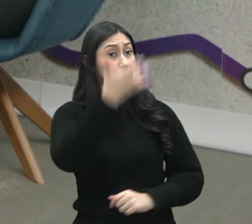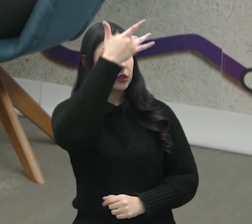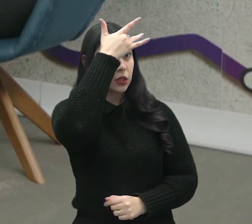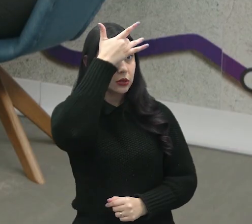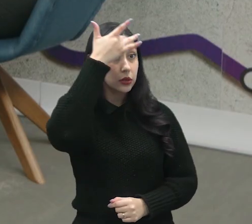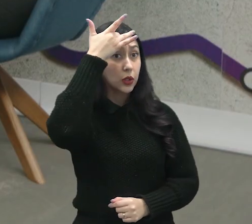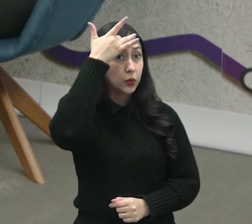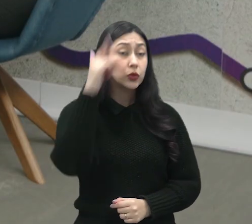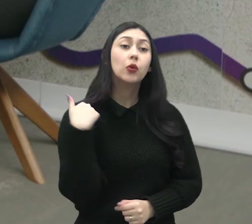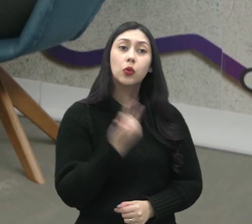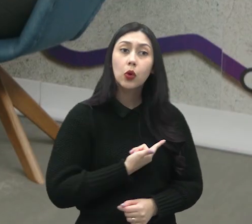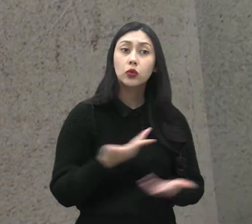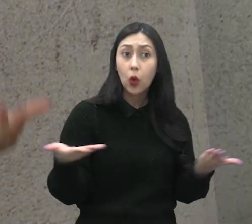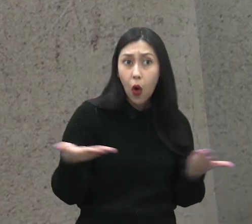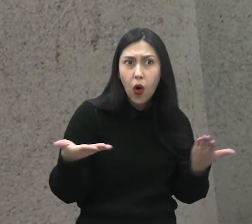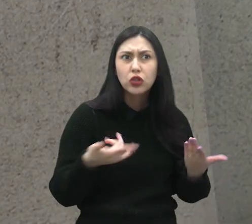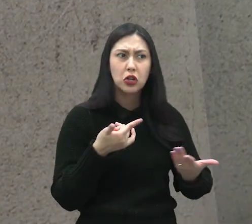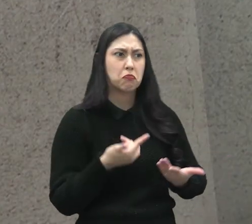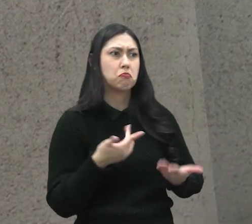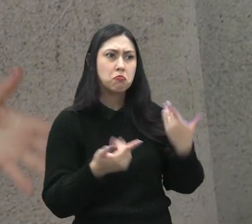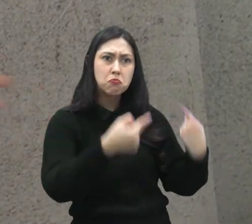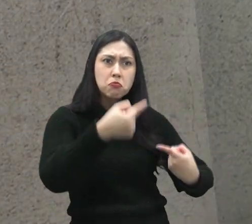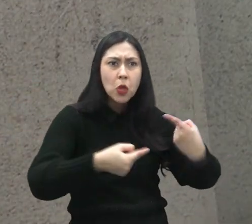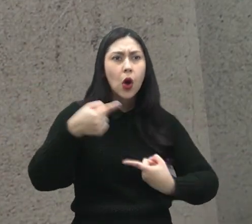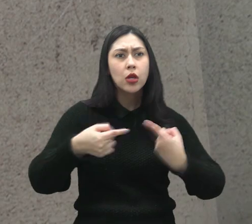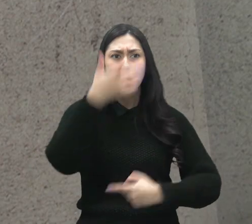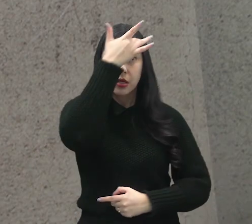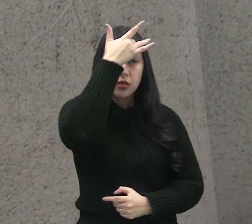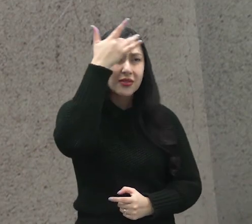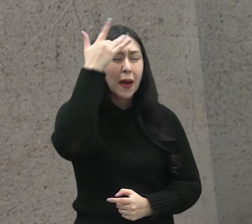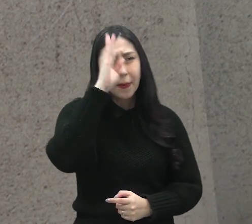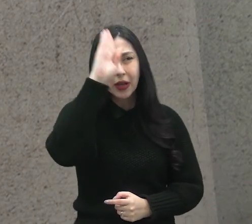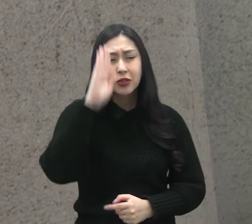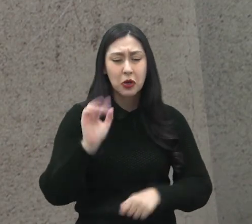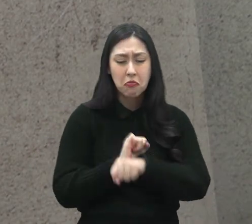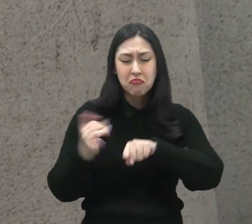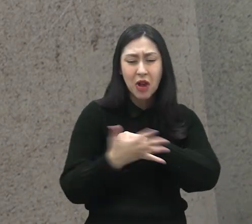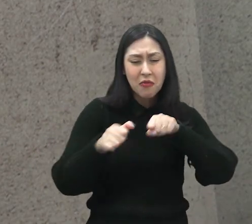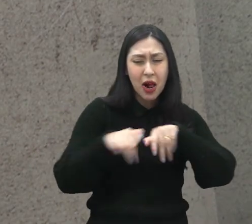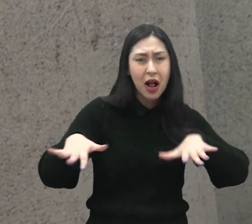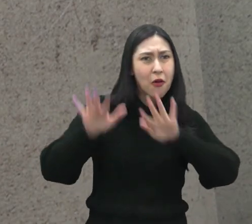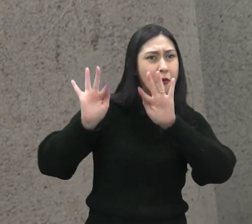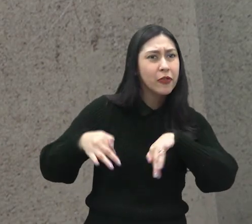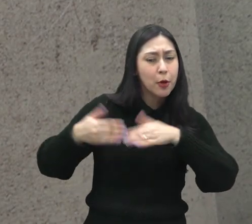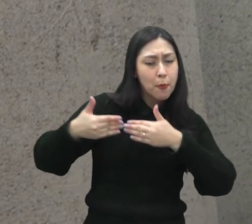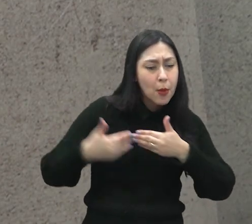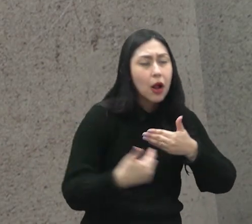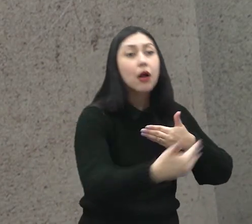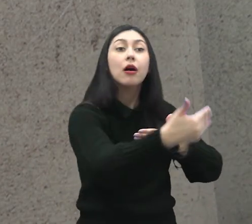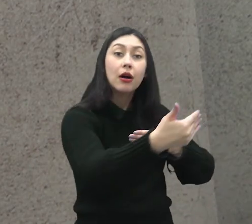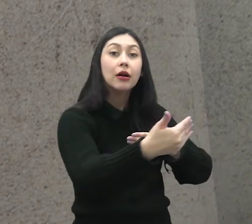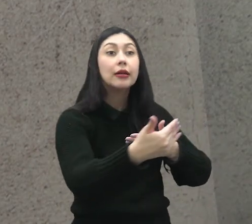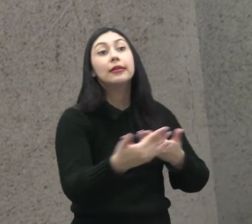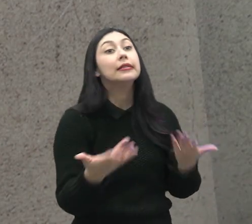gente fala muito de saúde mental há uns anos já, mas principalmente depois da pandemia, né? E aí, como crise